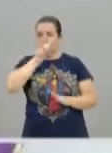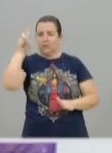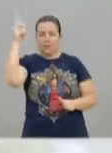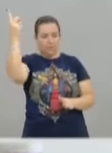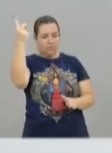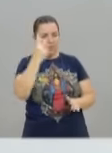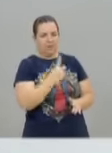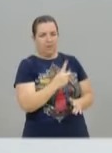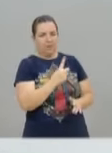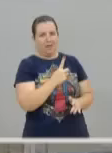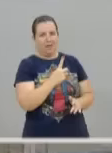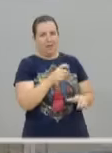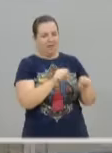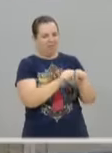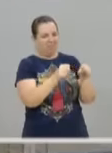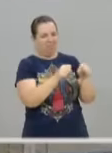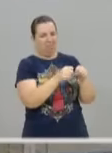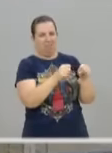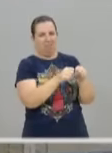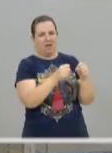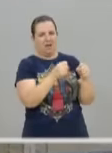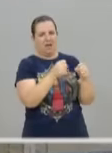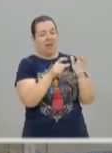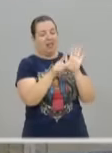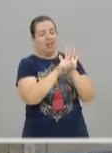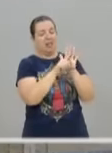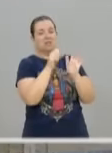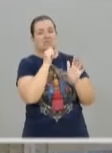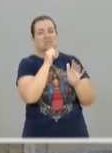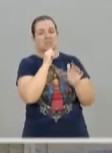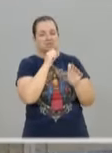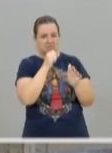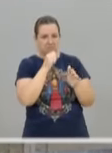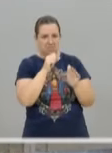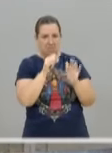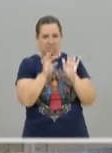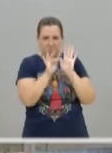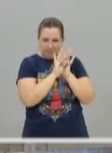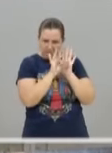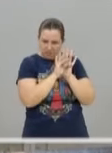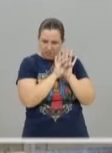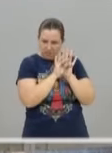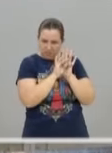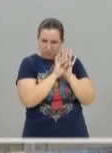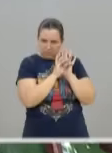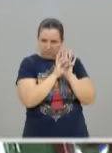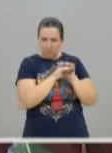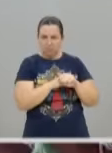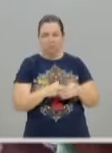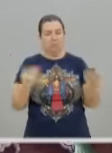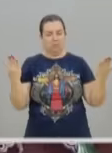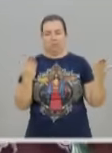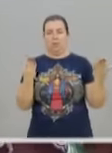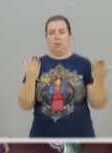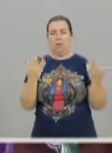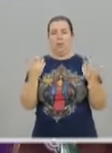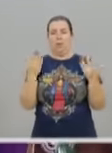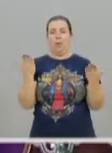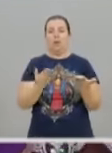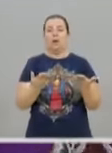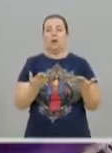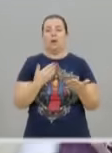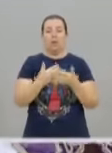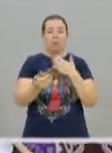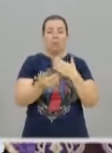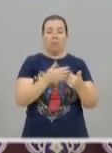as a lei do antigo testamento é mesma coisa que agora Qualquer mudança que